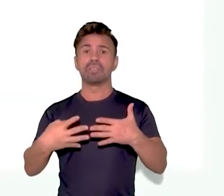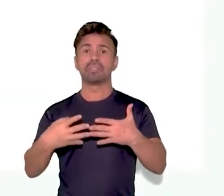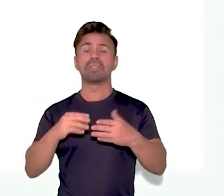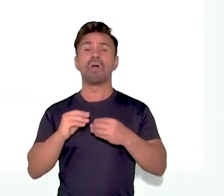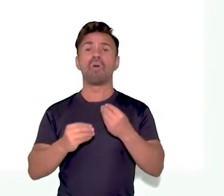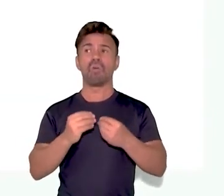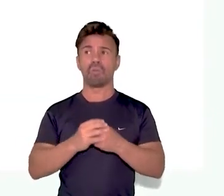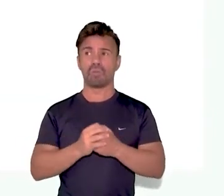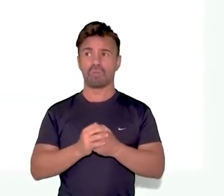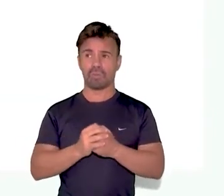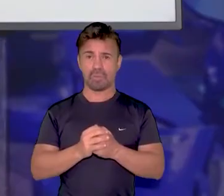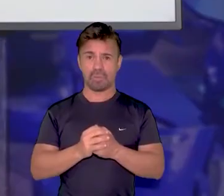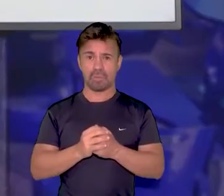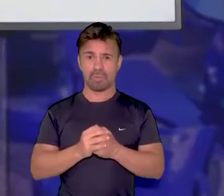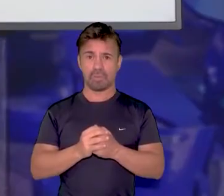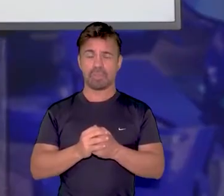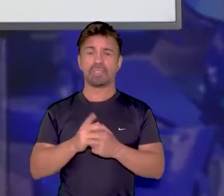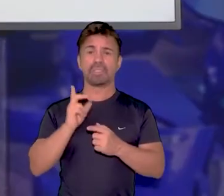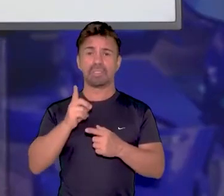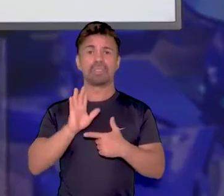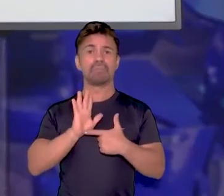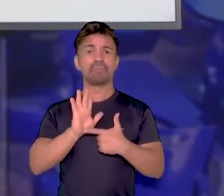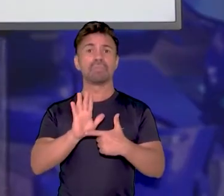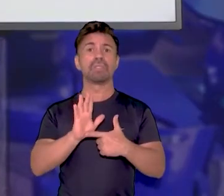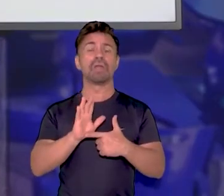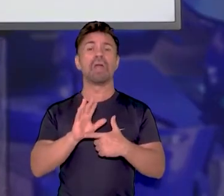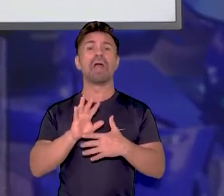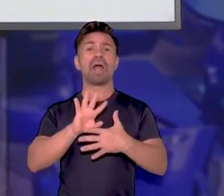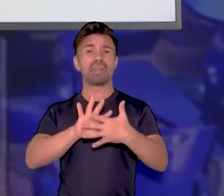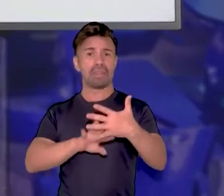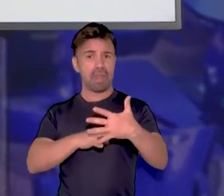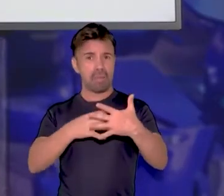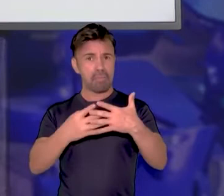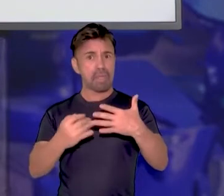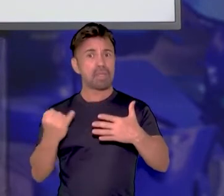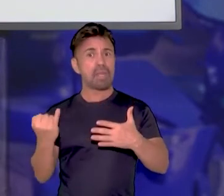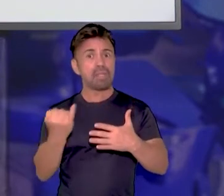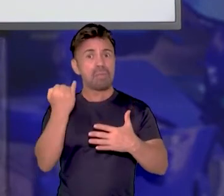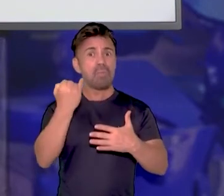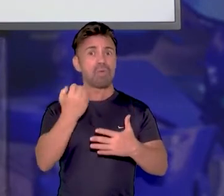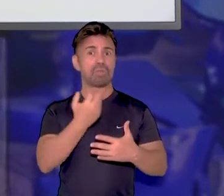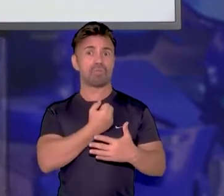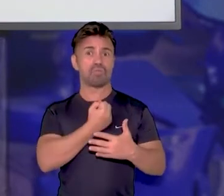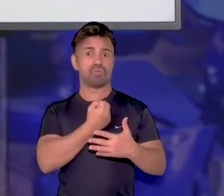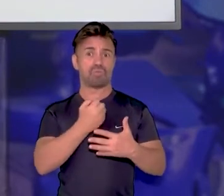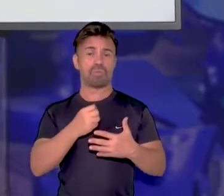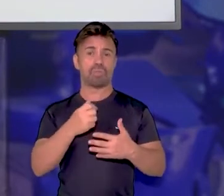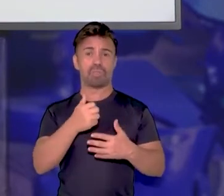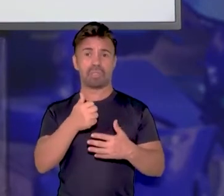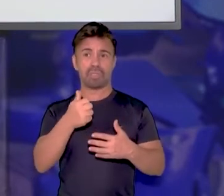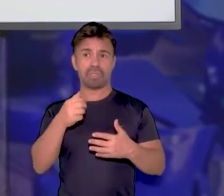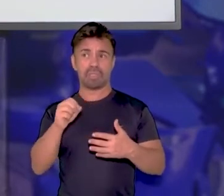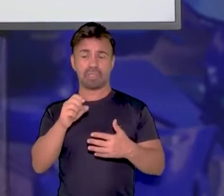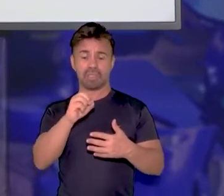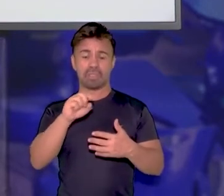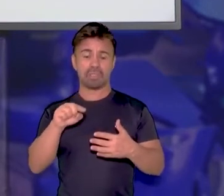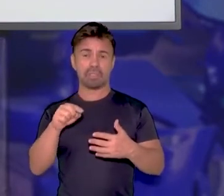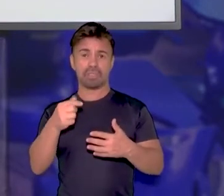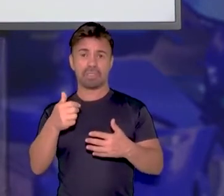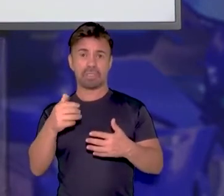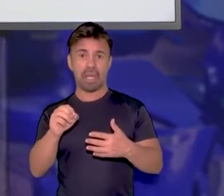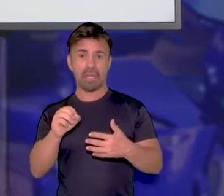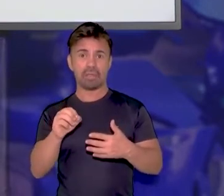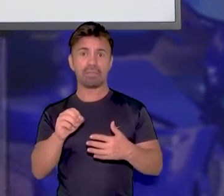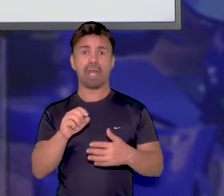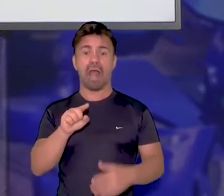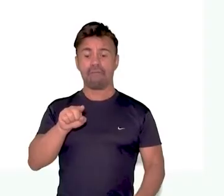vejo que sempre eu tô trazendo como ao cine a nossa tabela do sistema numeração decimal e o frisando que